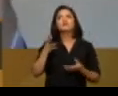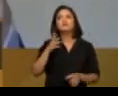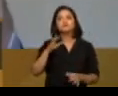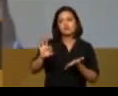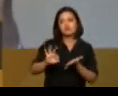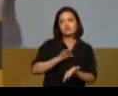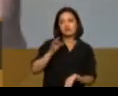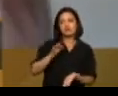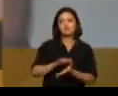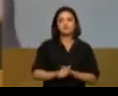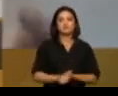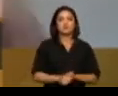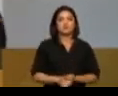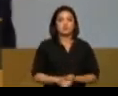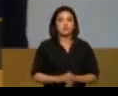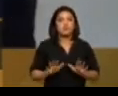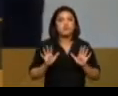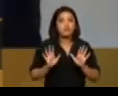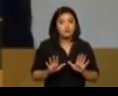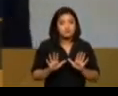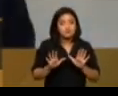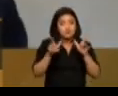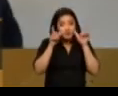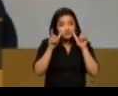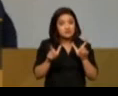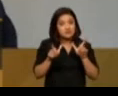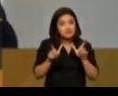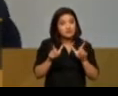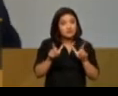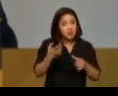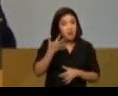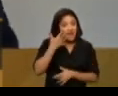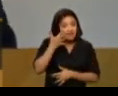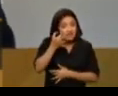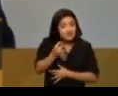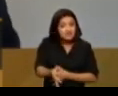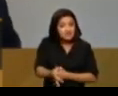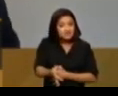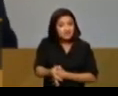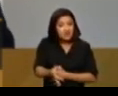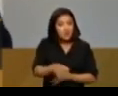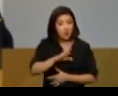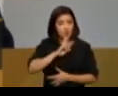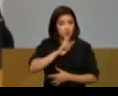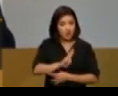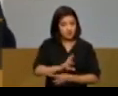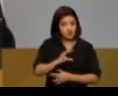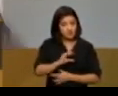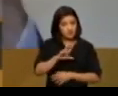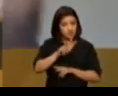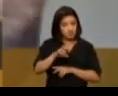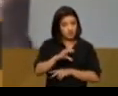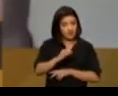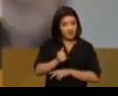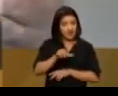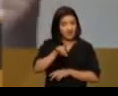acordo? Senhores ministros, senhoras ministras, ouçam com atenção esse episódio do CAD. Como